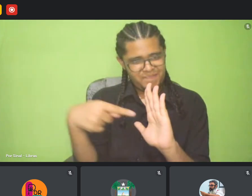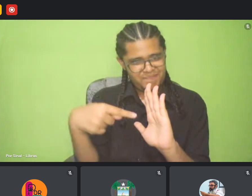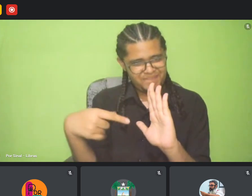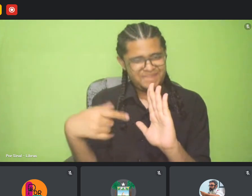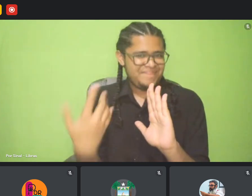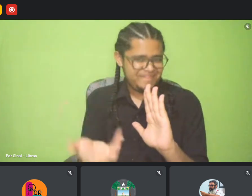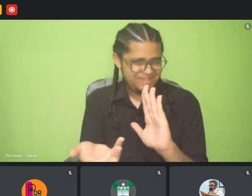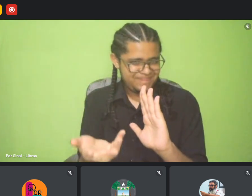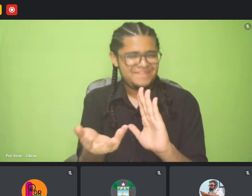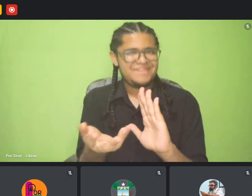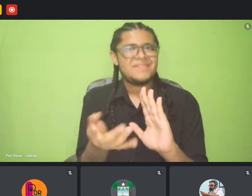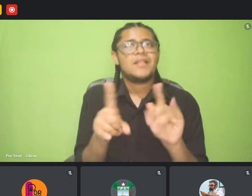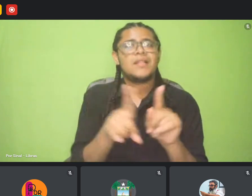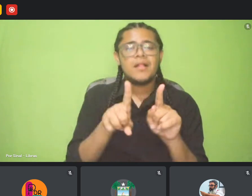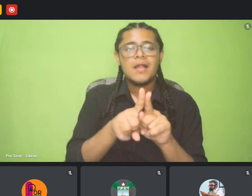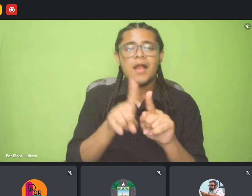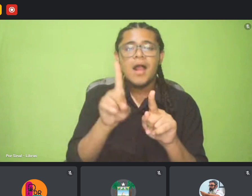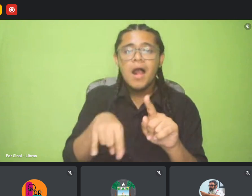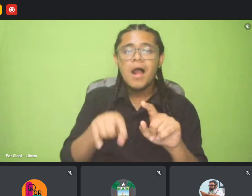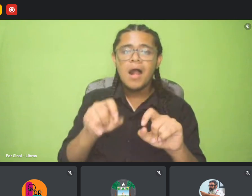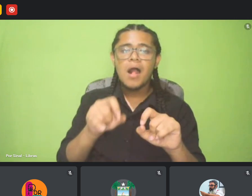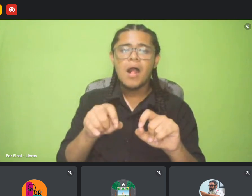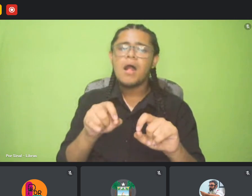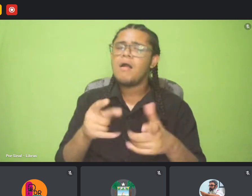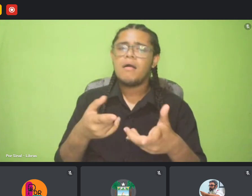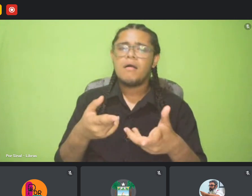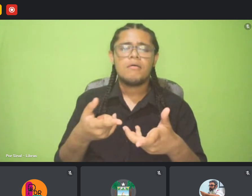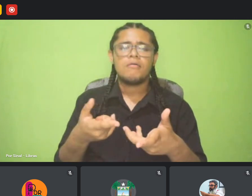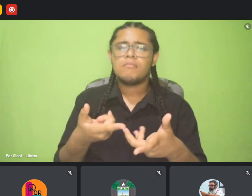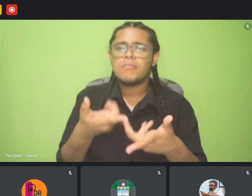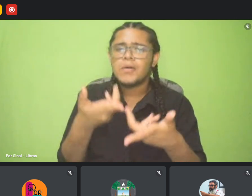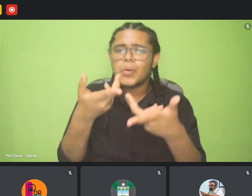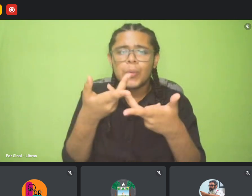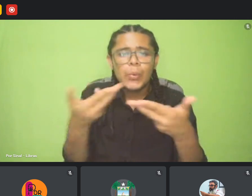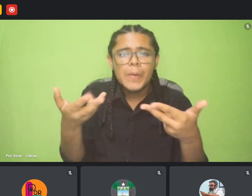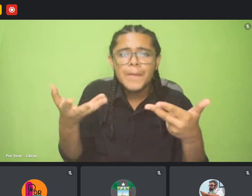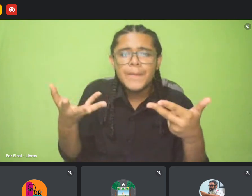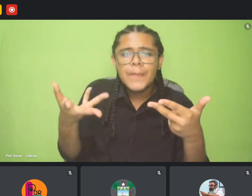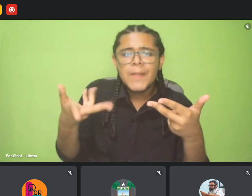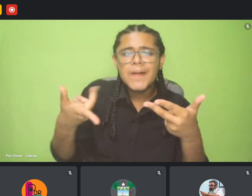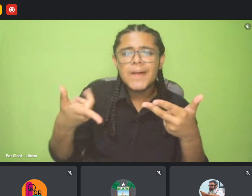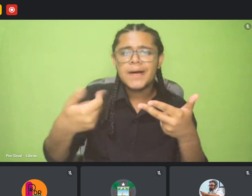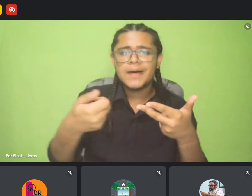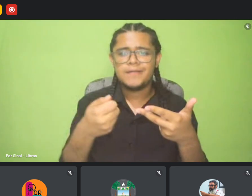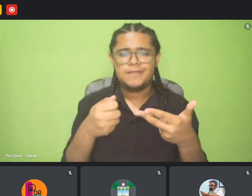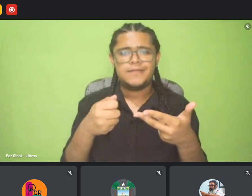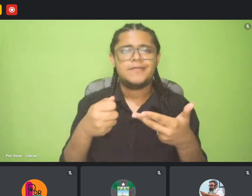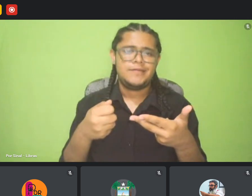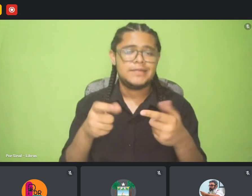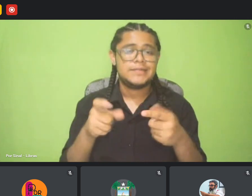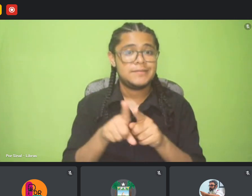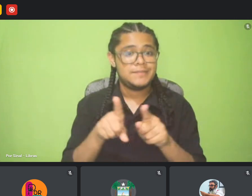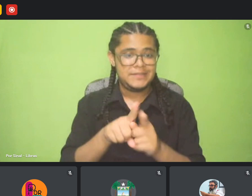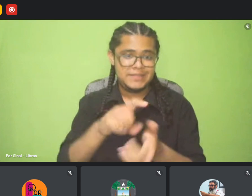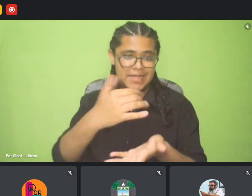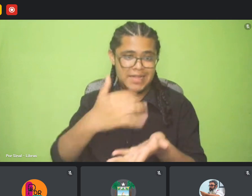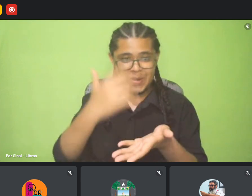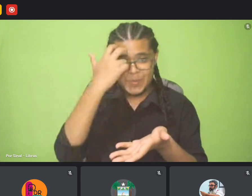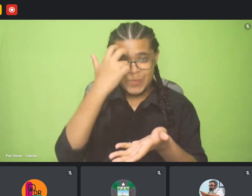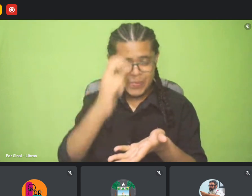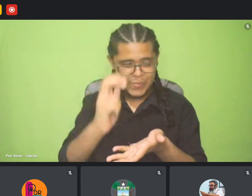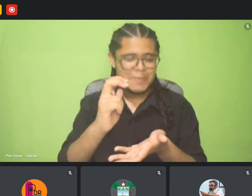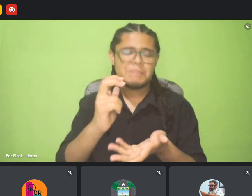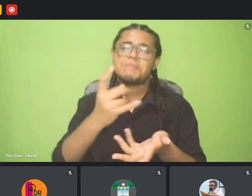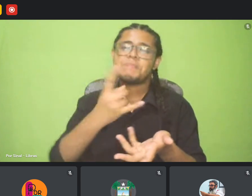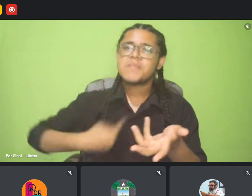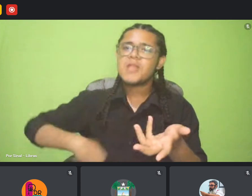todos nós aqui da Fundação José Augusto e da Secretaria Extraordinária de Cultura e estamos muito felizes